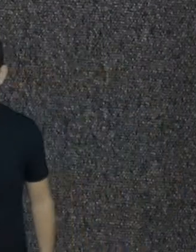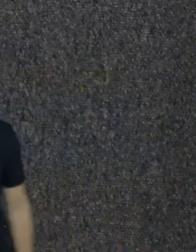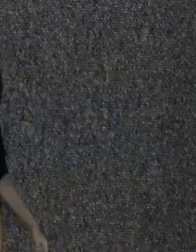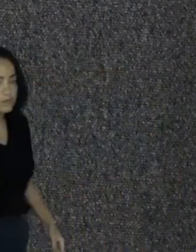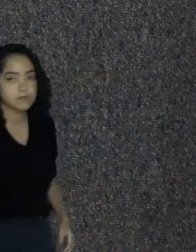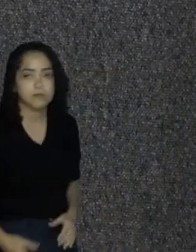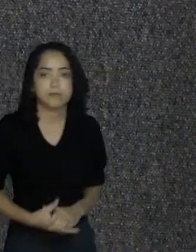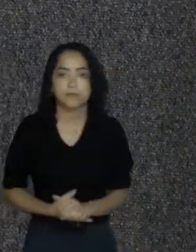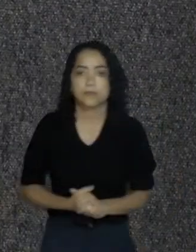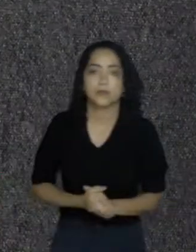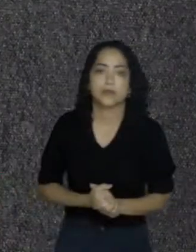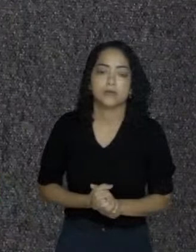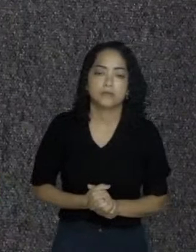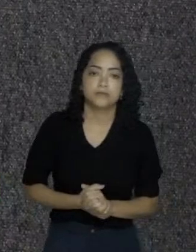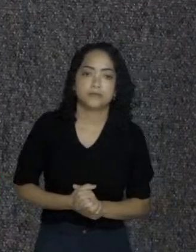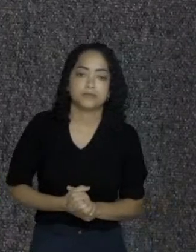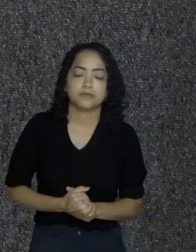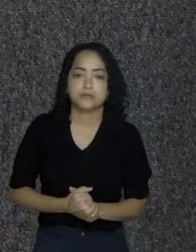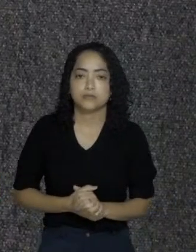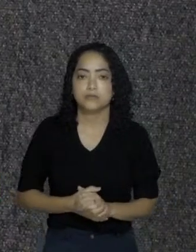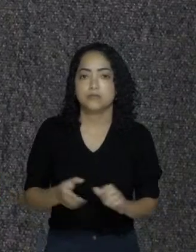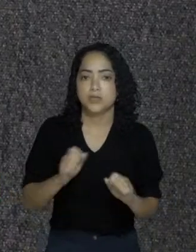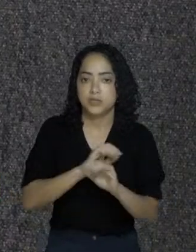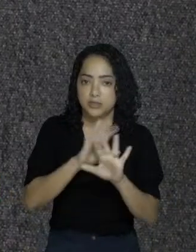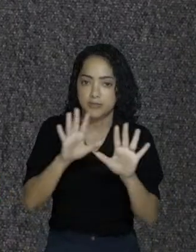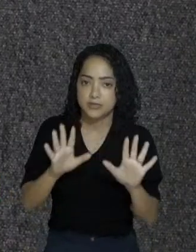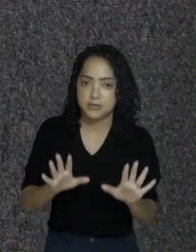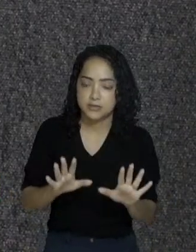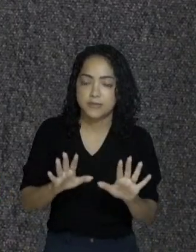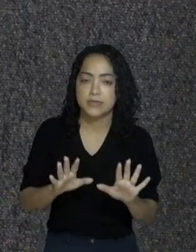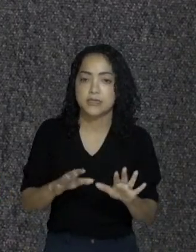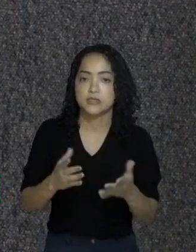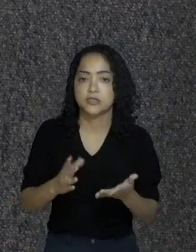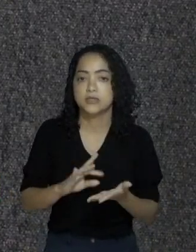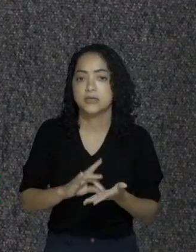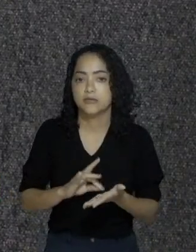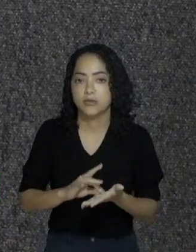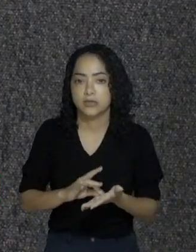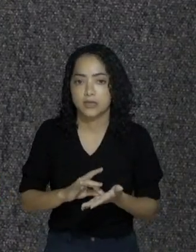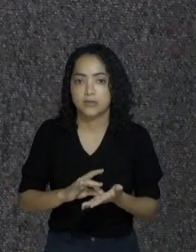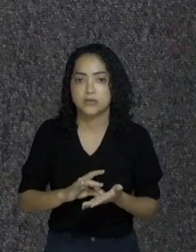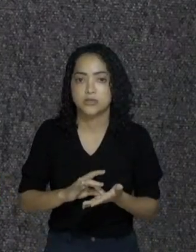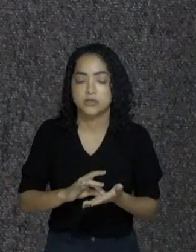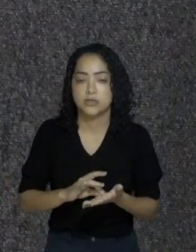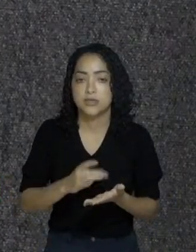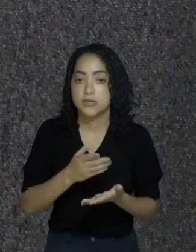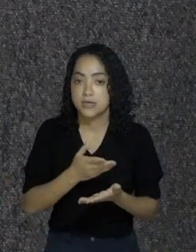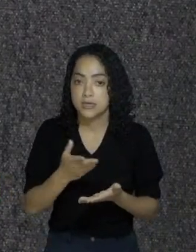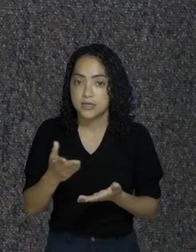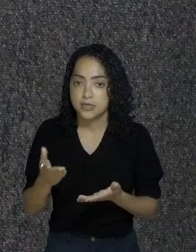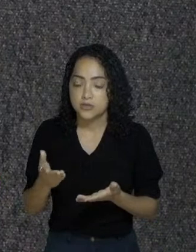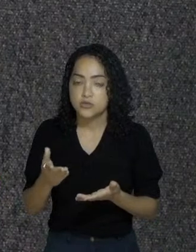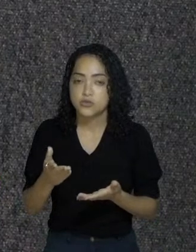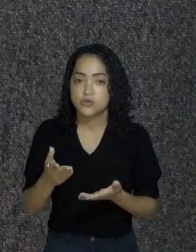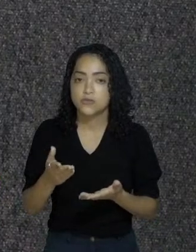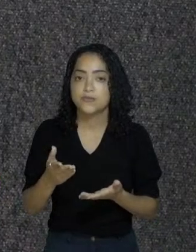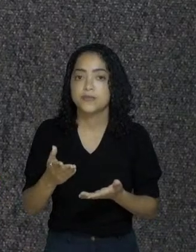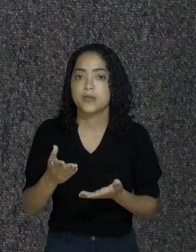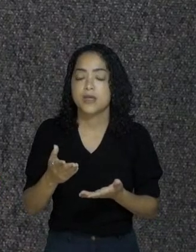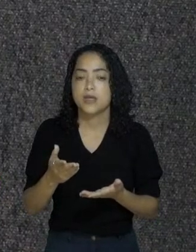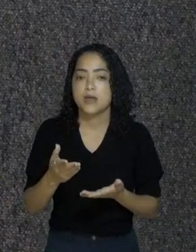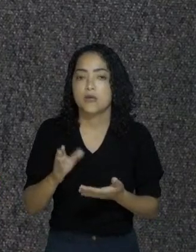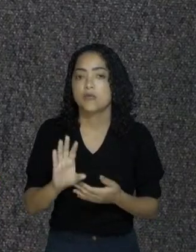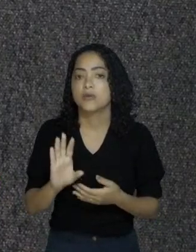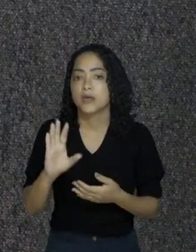e na realidade Isso é uma uma situação